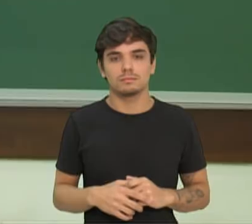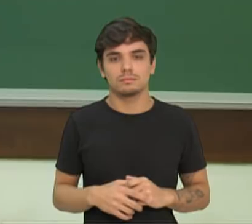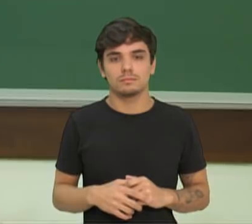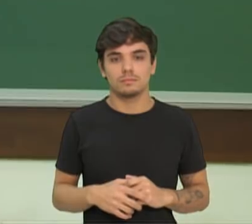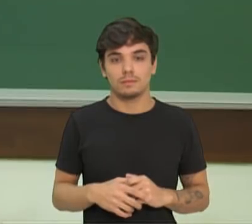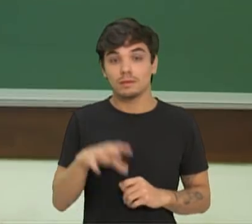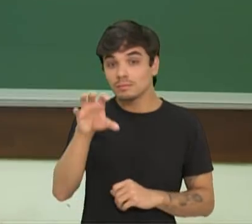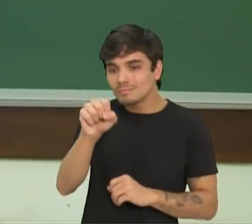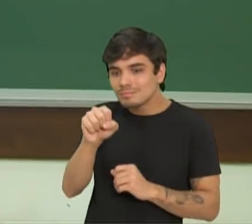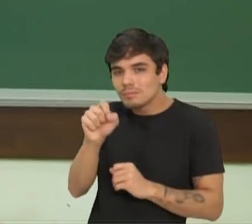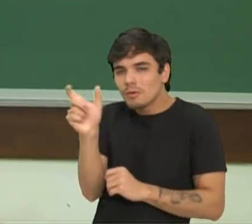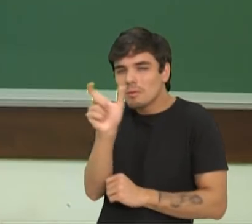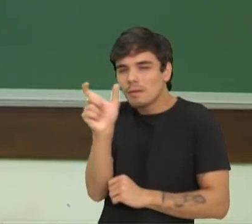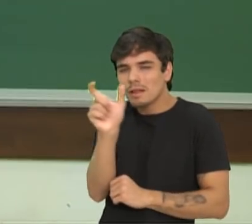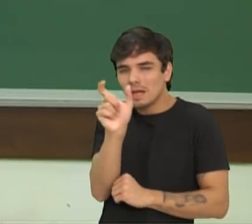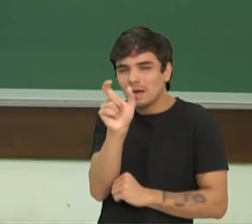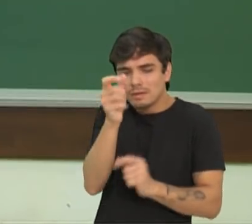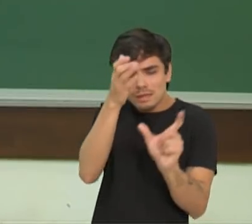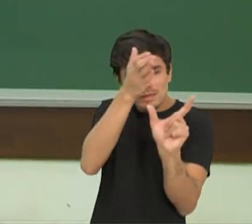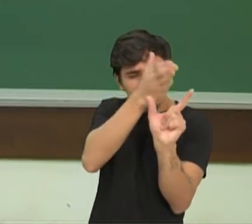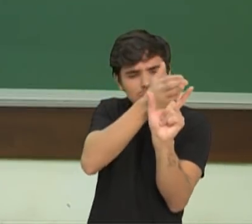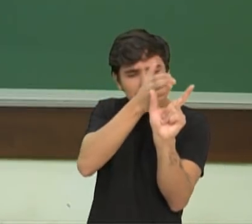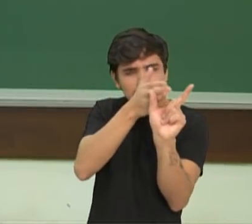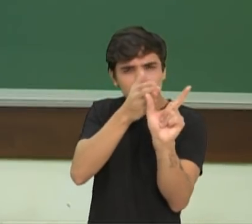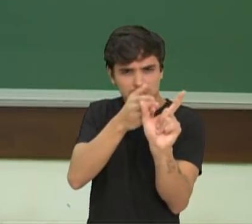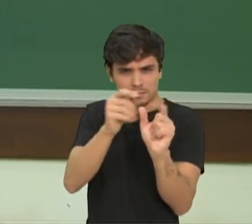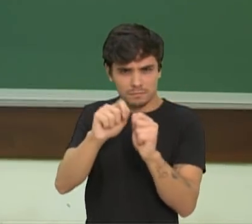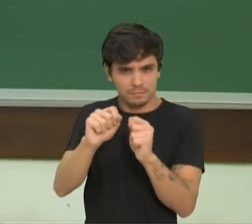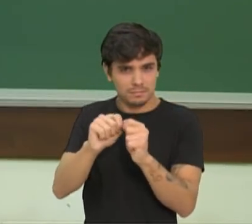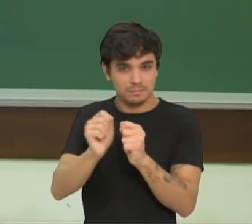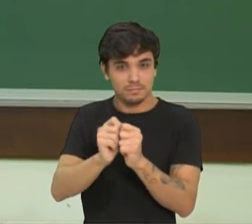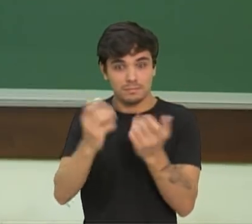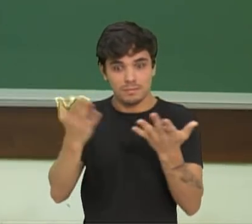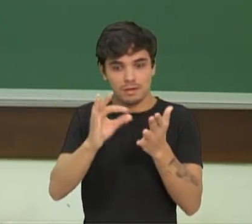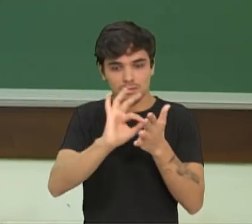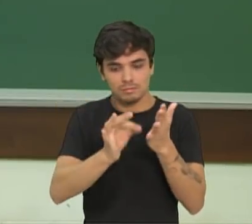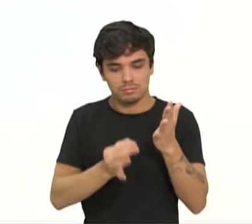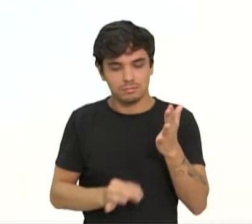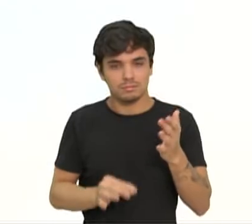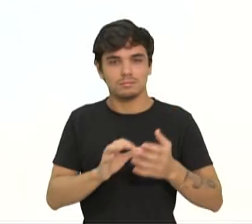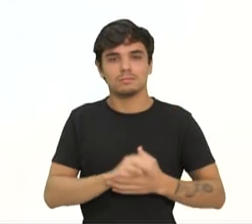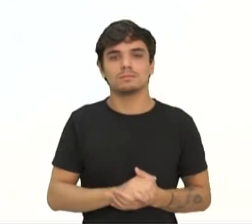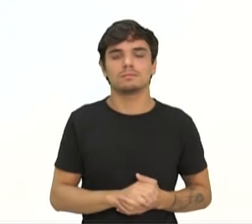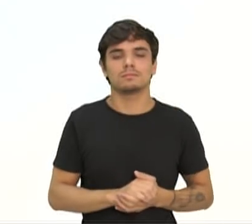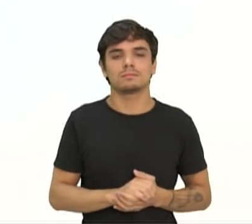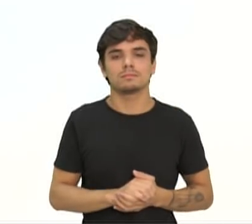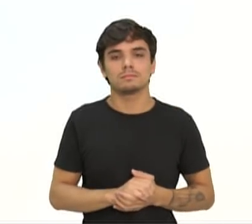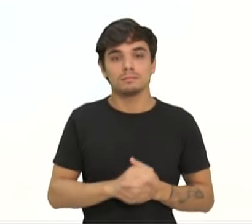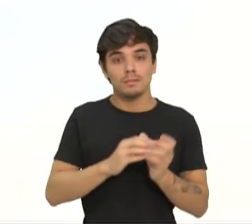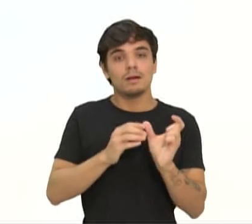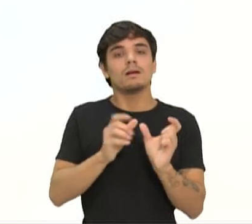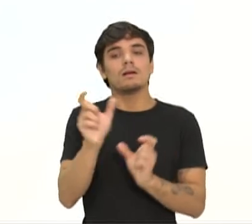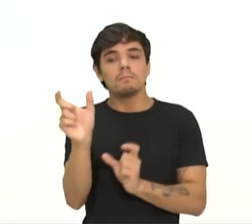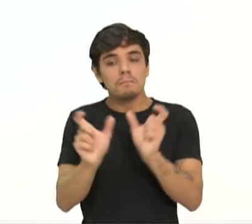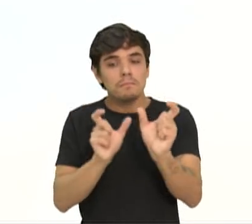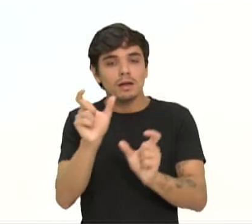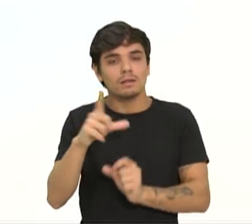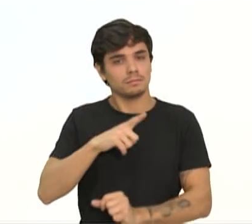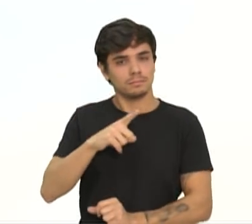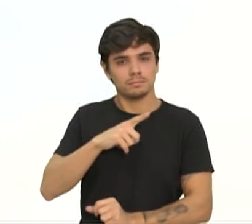Retirou as palavras, fez a separação de sílabas, vamos para a correção. As palavras que nós